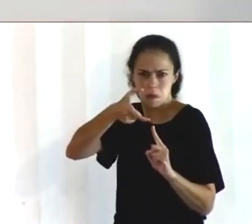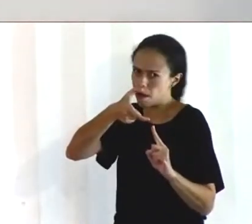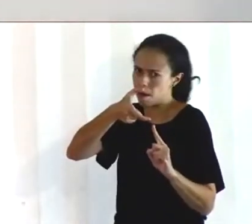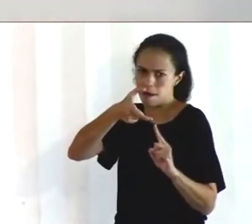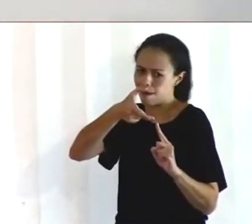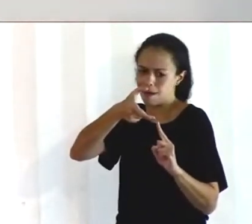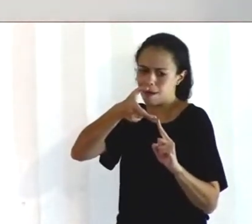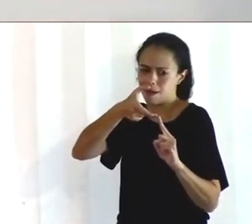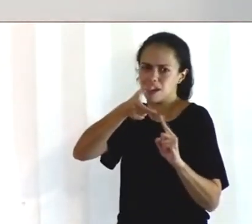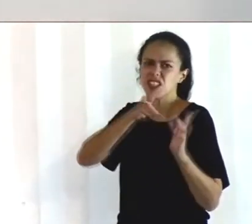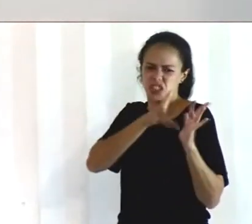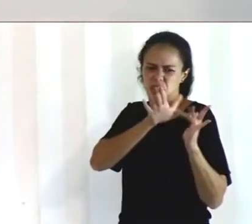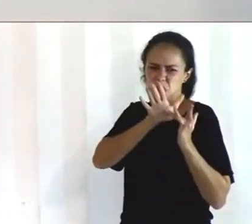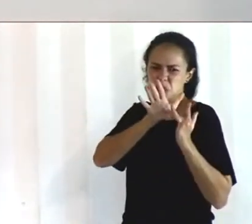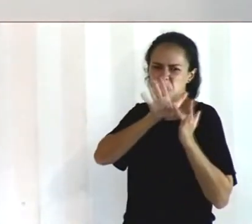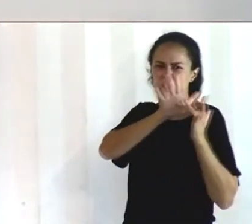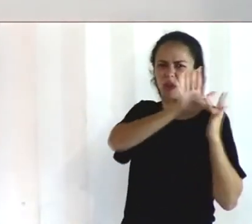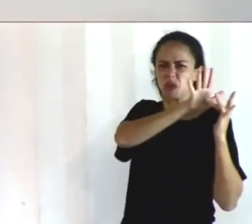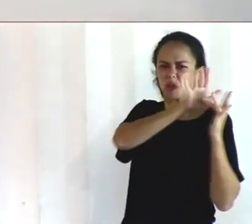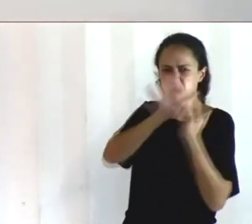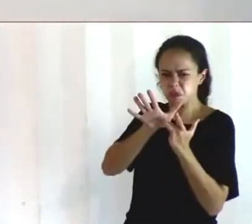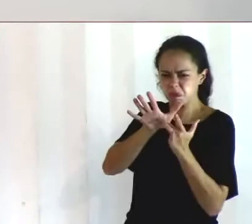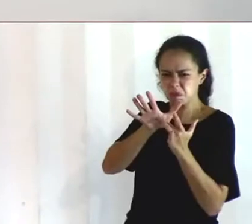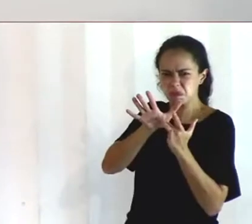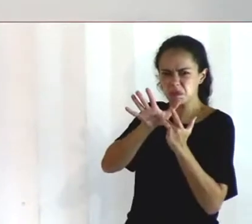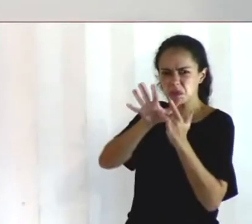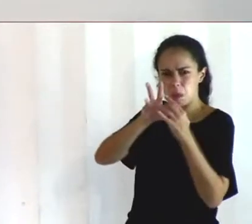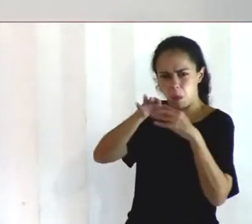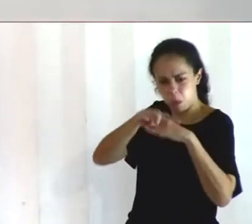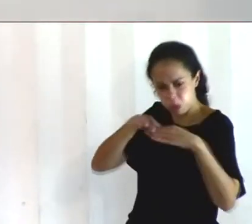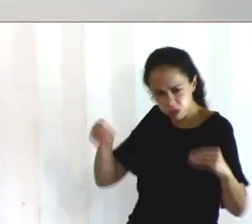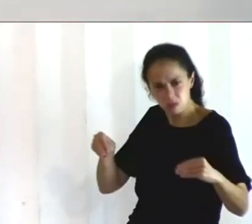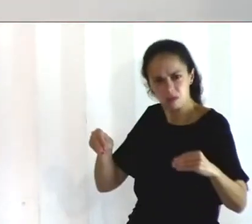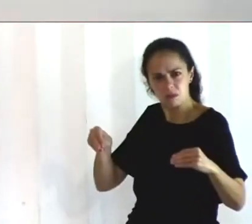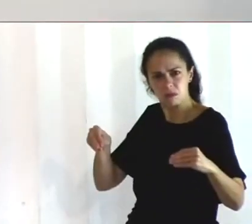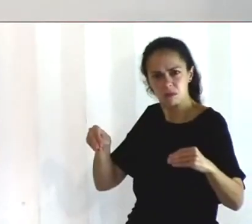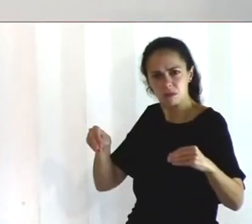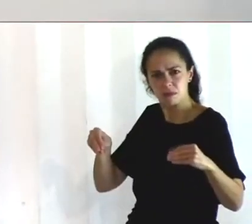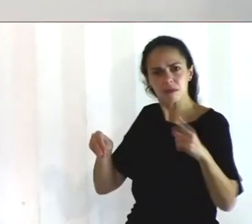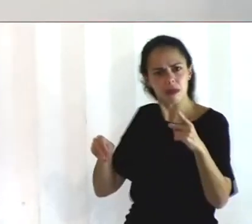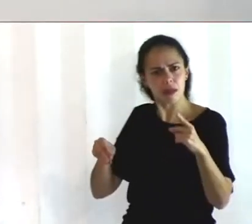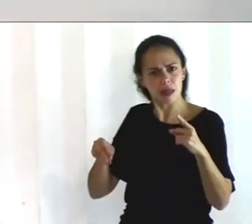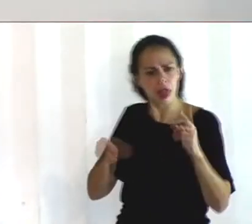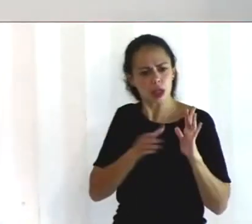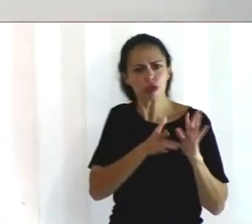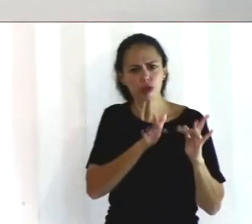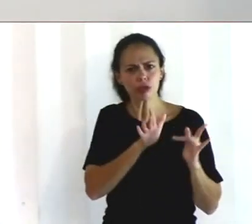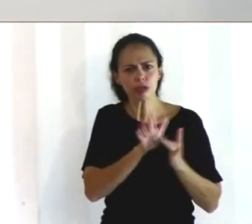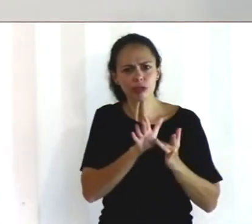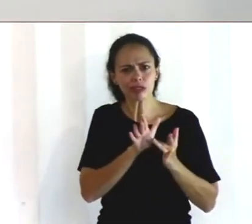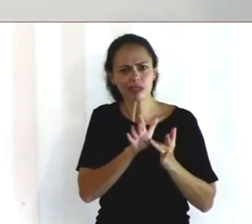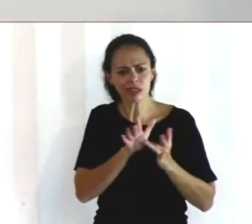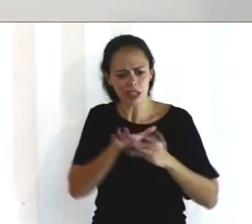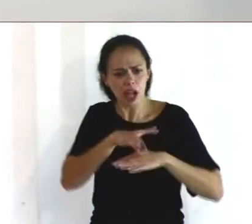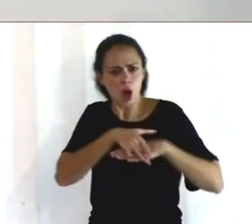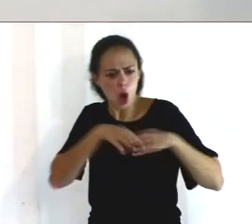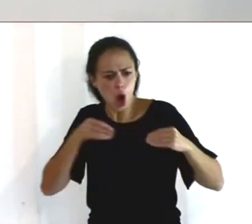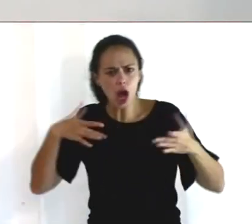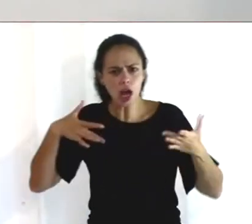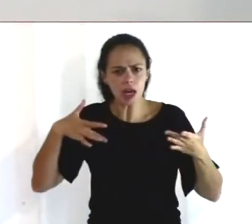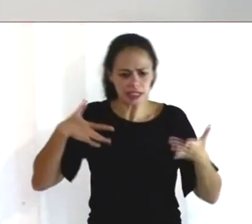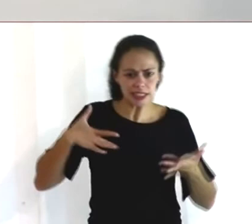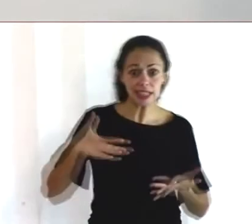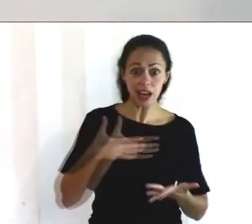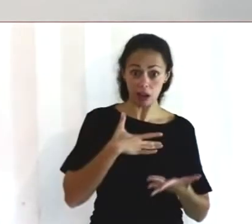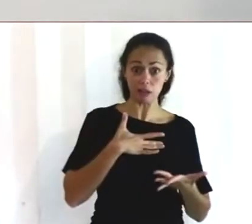reino. A passagem mostra que Jesus tem poder sobre a fraqueza que uma enfermidade grave pode causar.